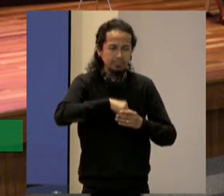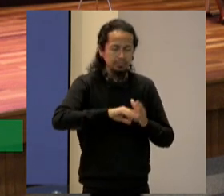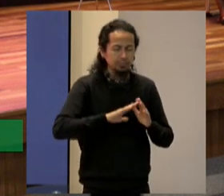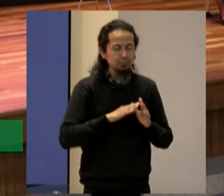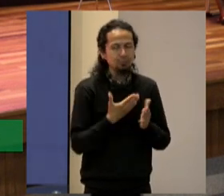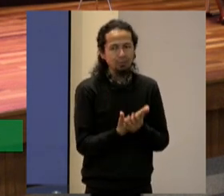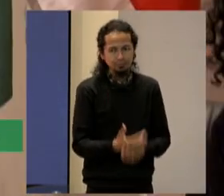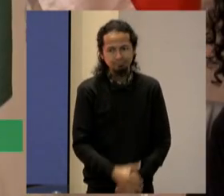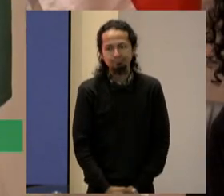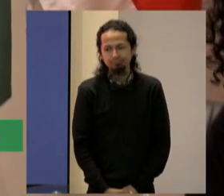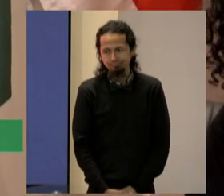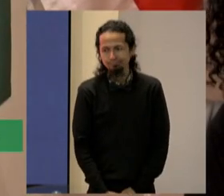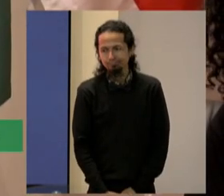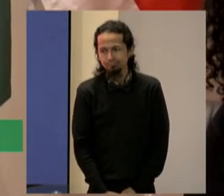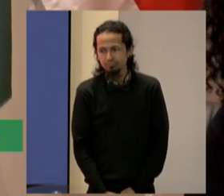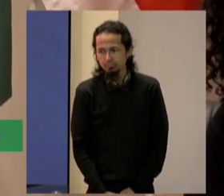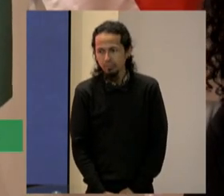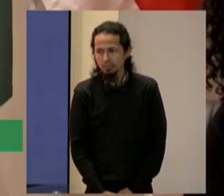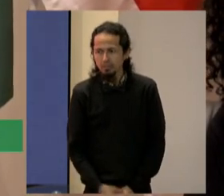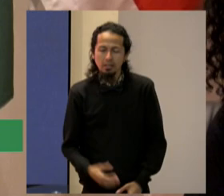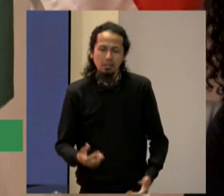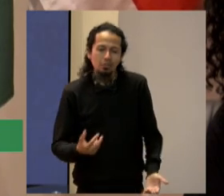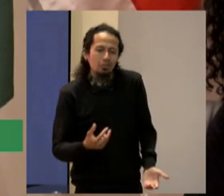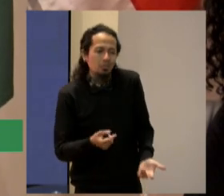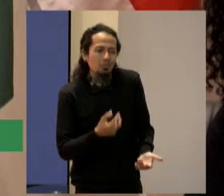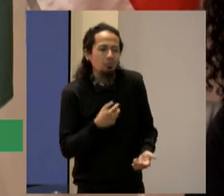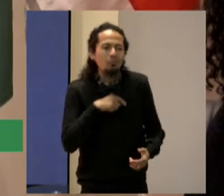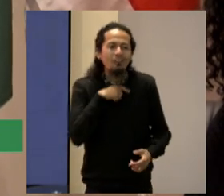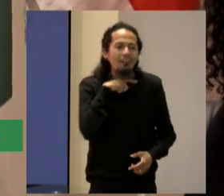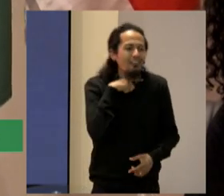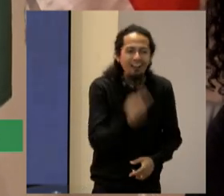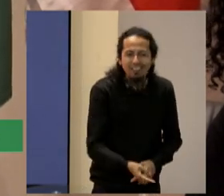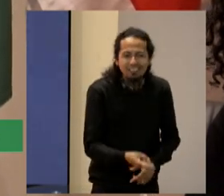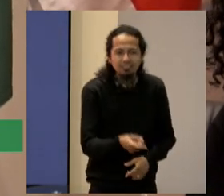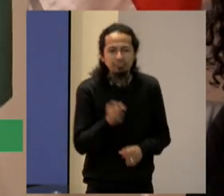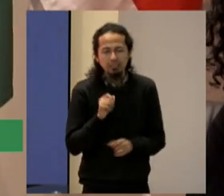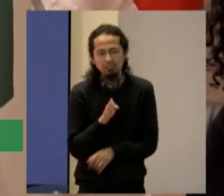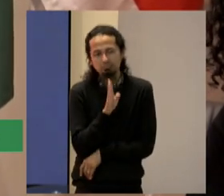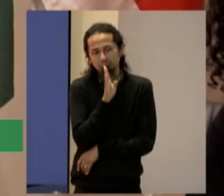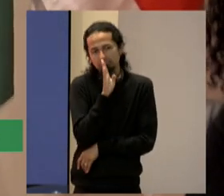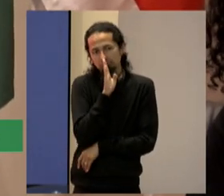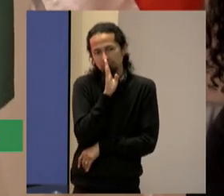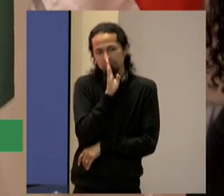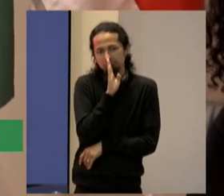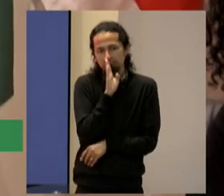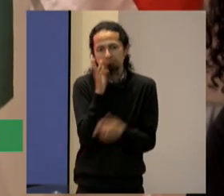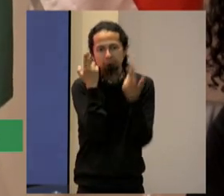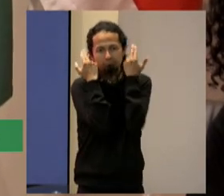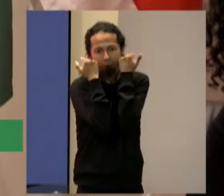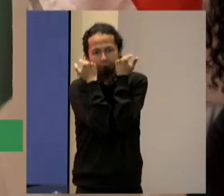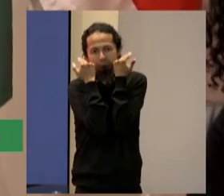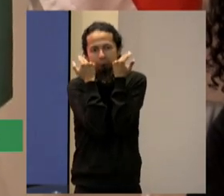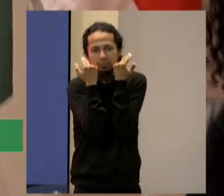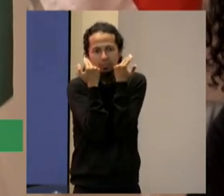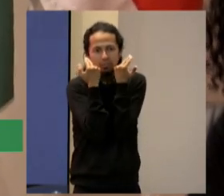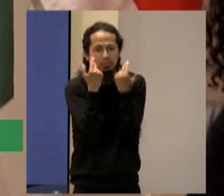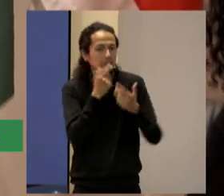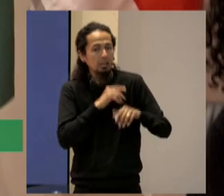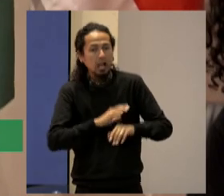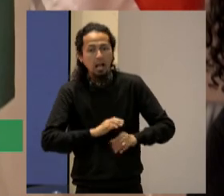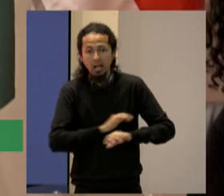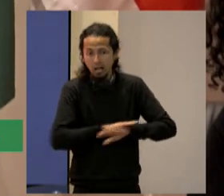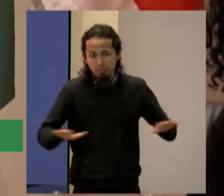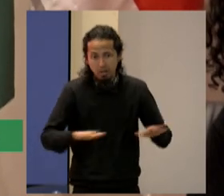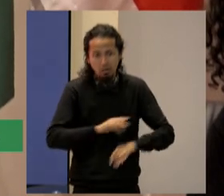isso ou silenciando que a gente vai combater. É muito pelo contrário, a gente vai estar, como a Jerusa disse, fortalecendo, a gente vai estar